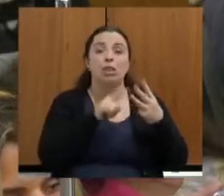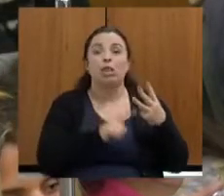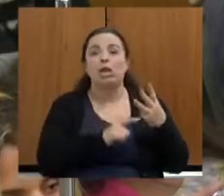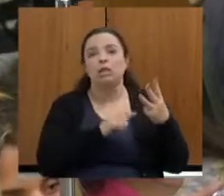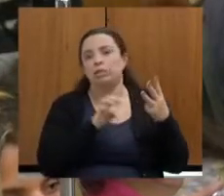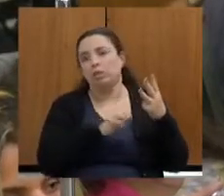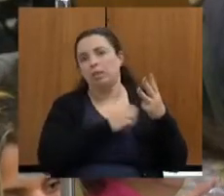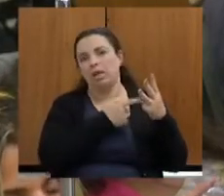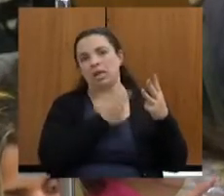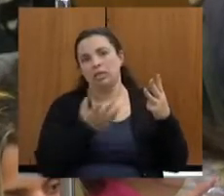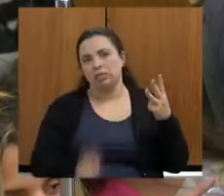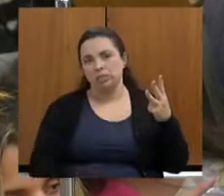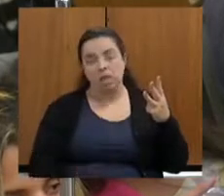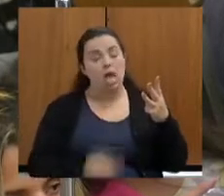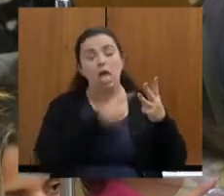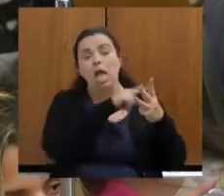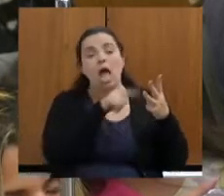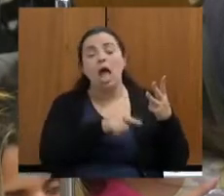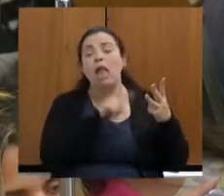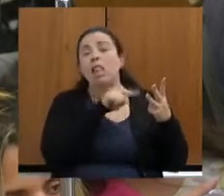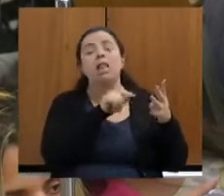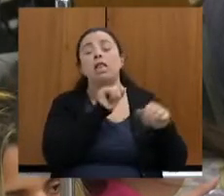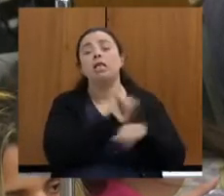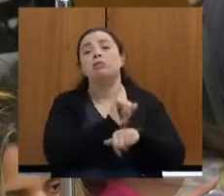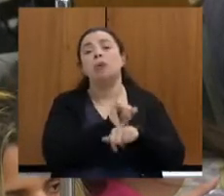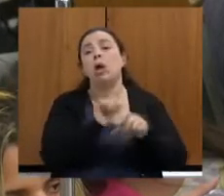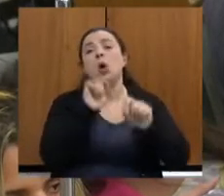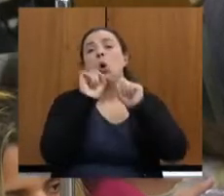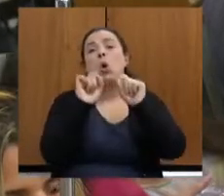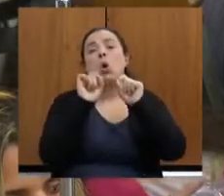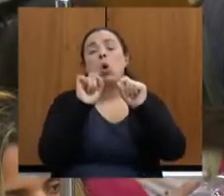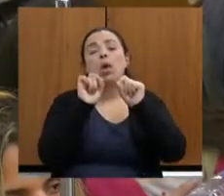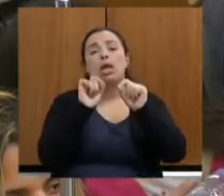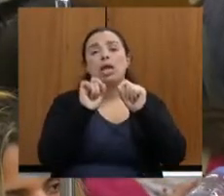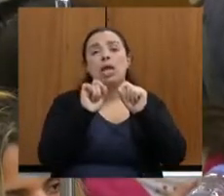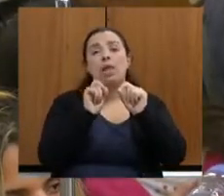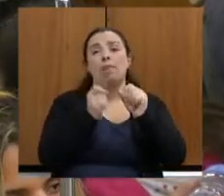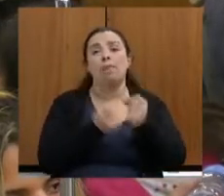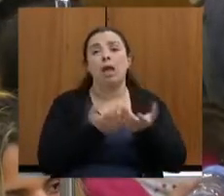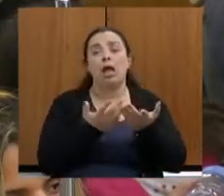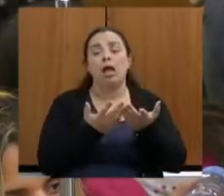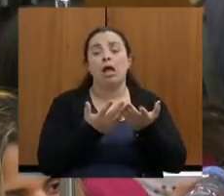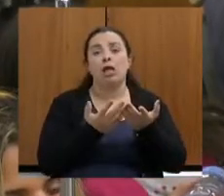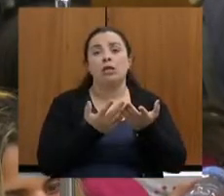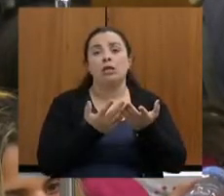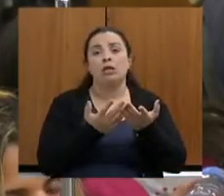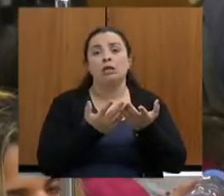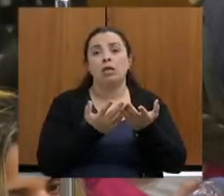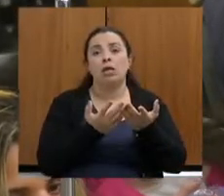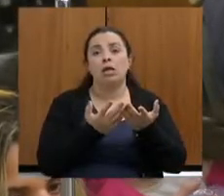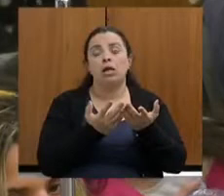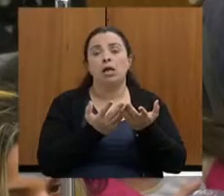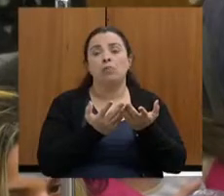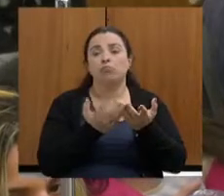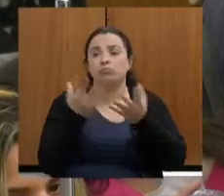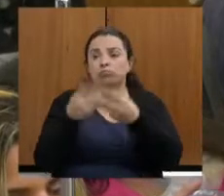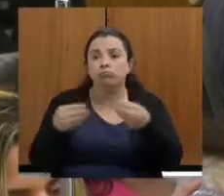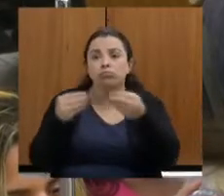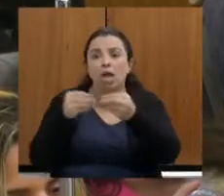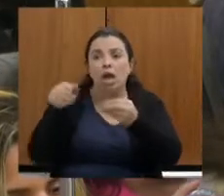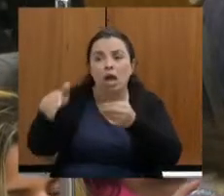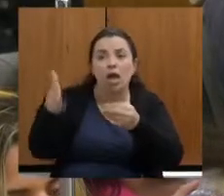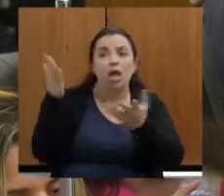que será que essas empresas tá esperando para atender os atingidos eu eu